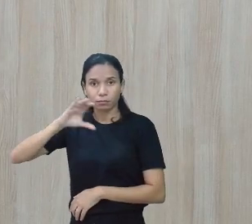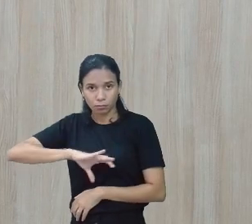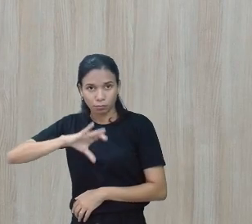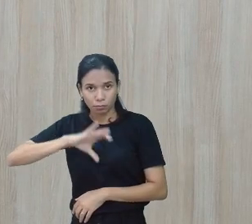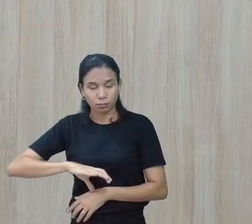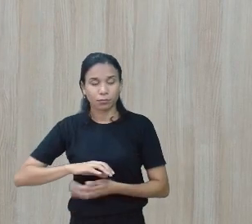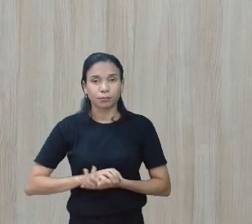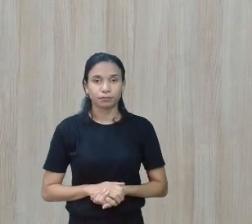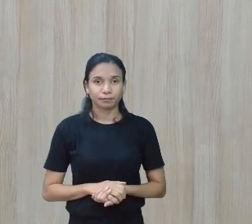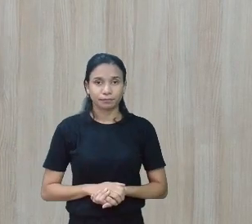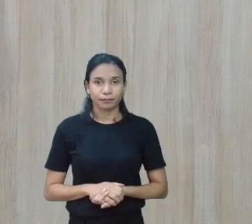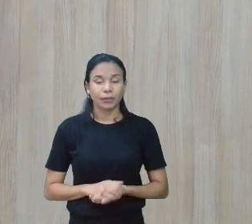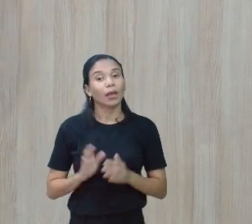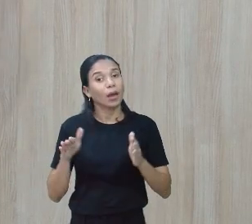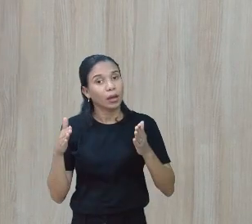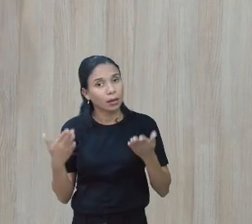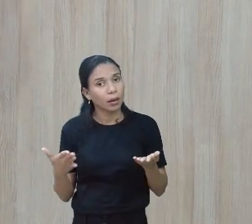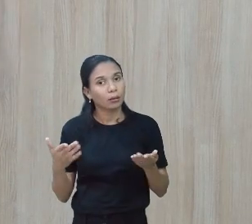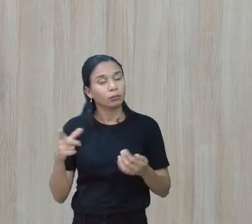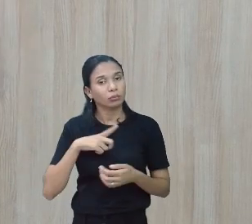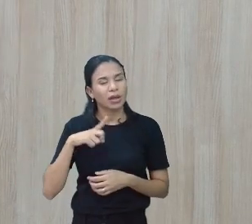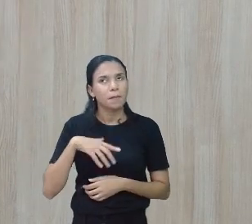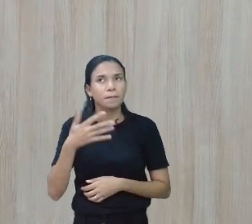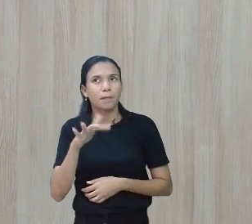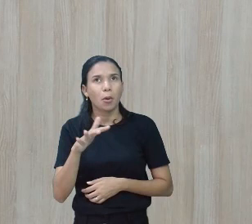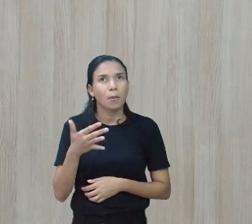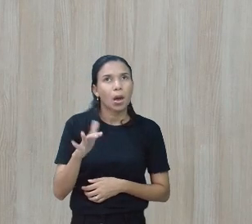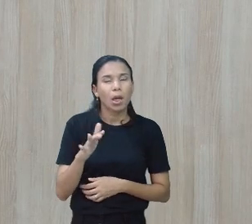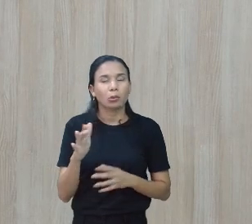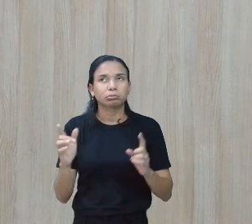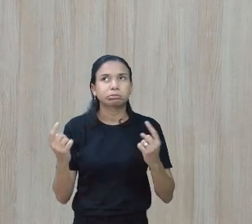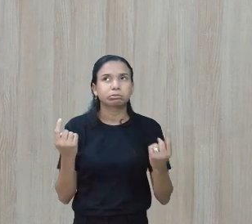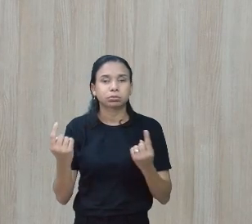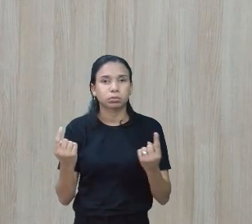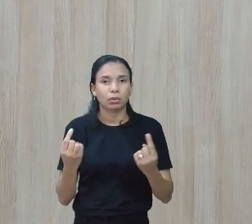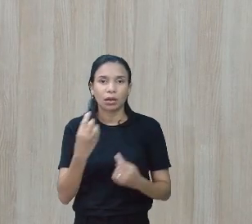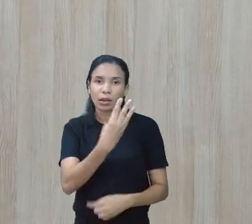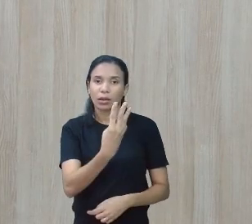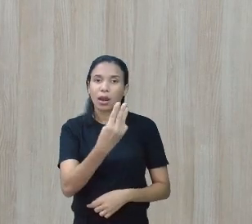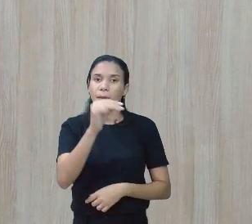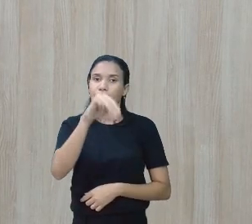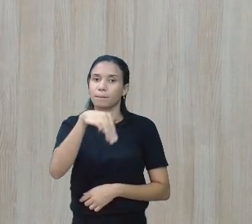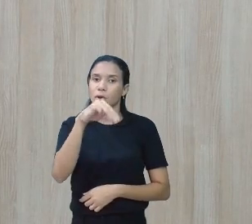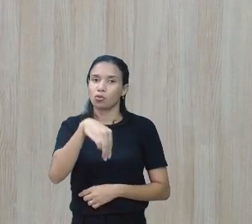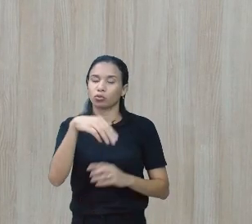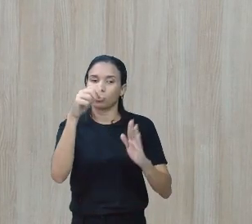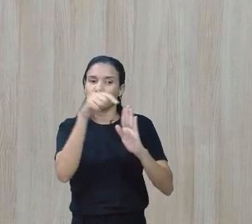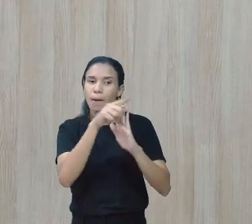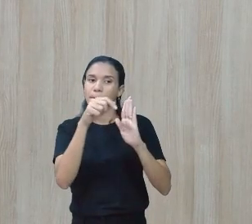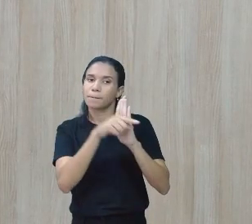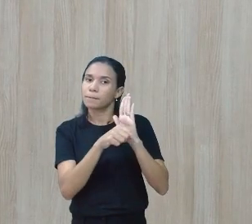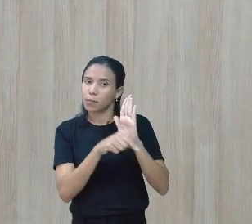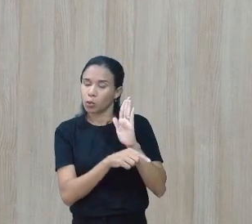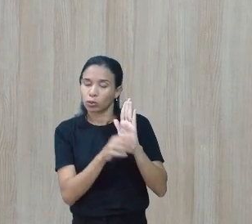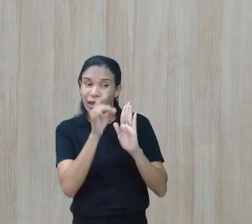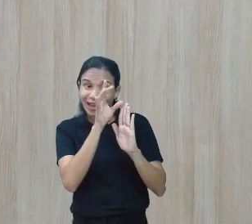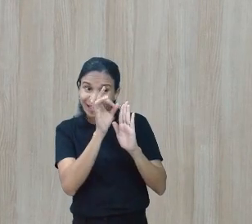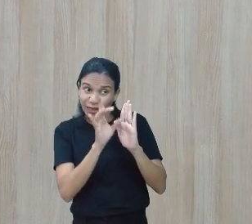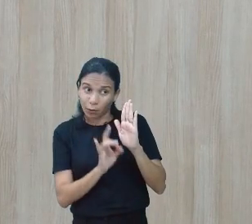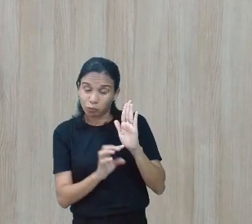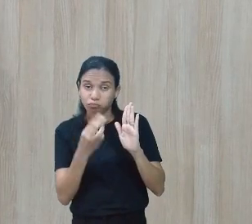de português. Então, aí você tem, em média, um pelo outro, 3 minutos, tá? 3 minutos para cada